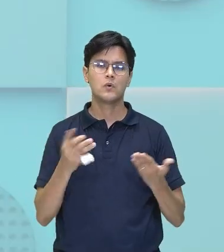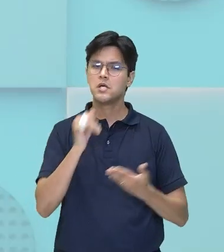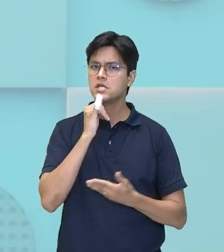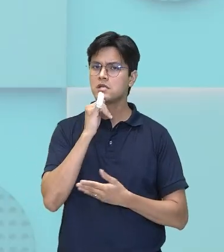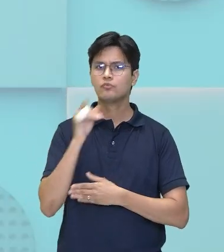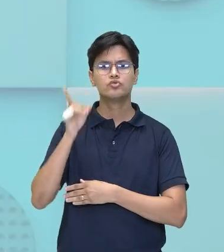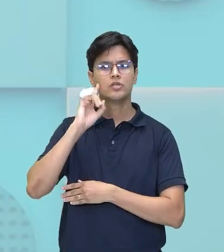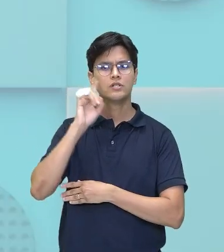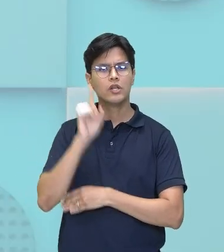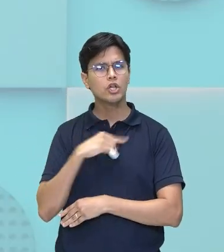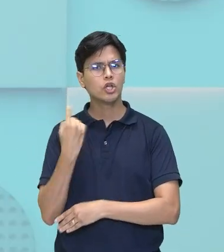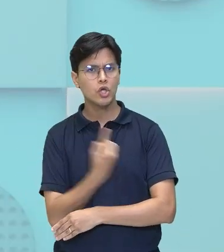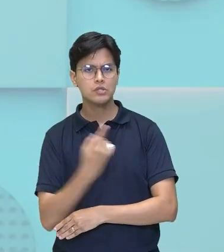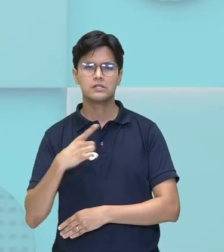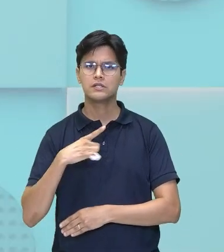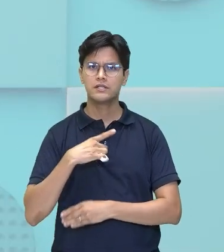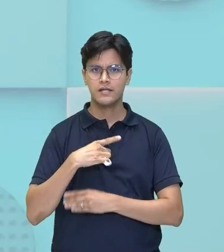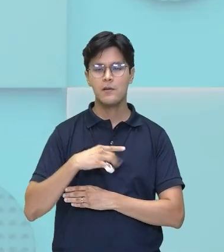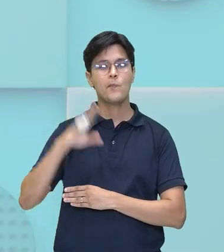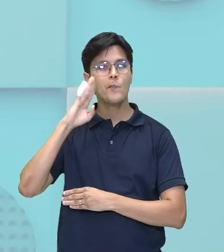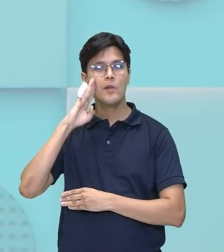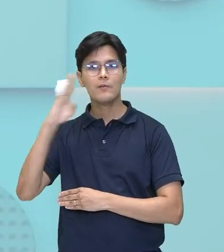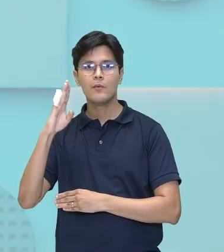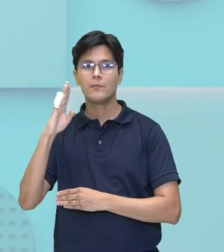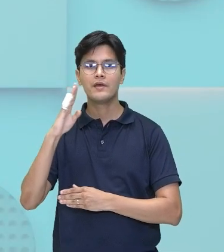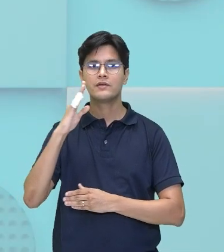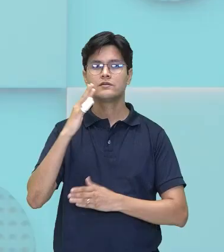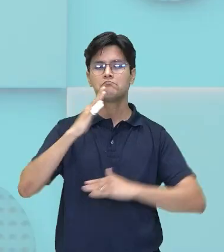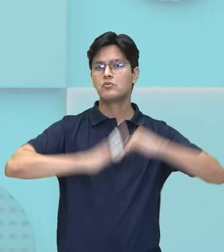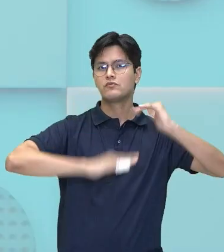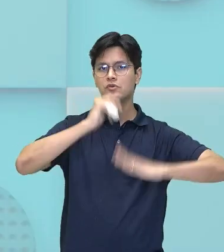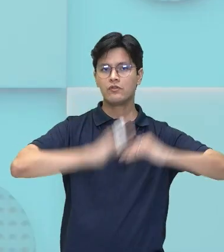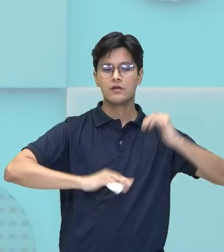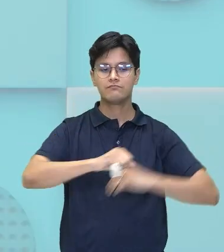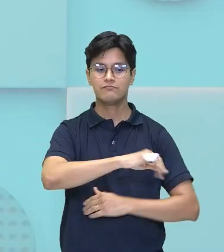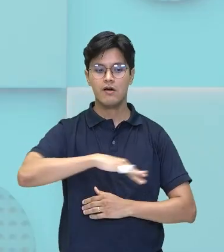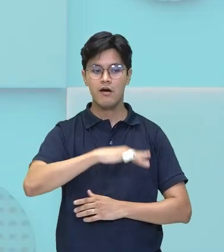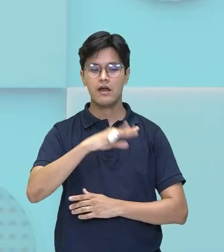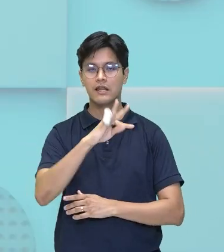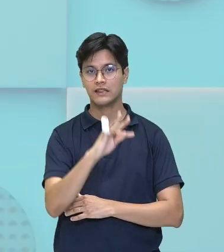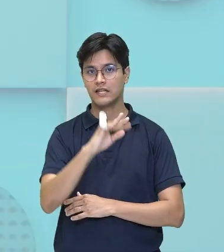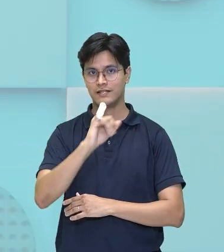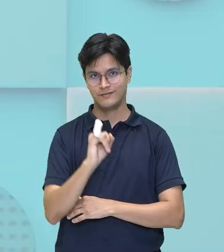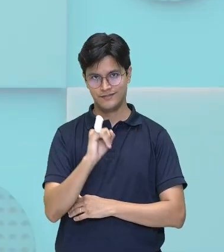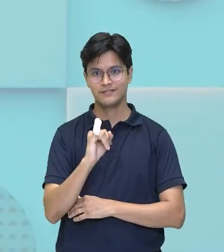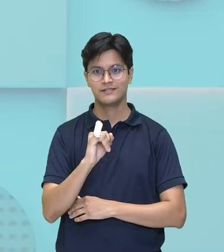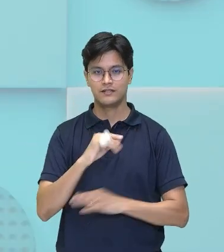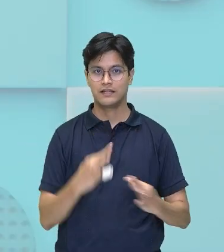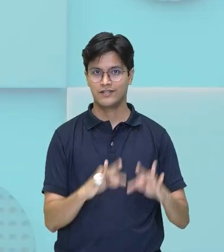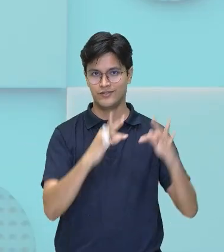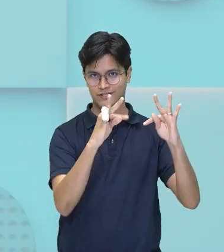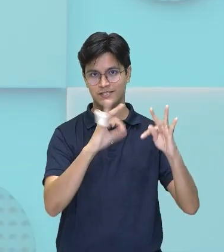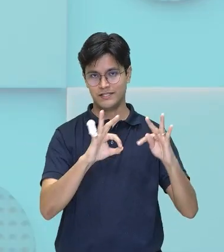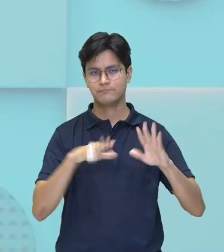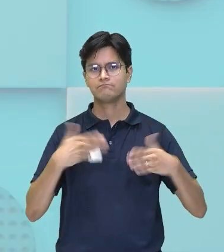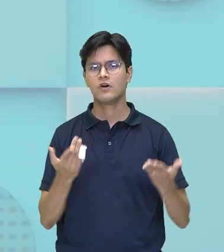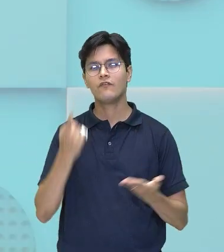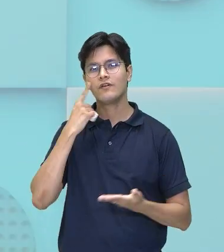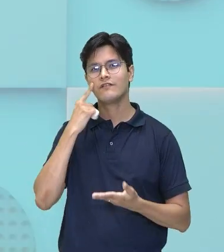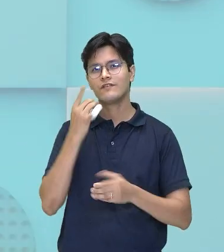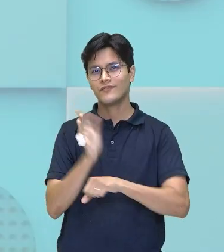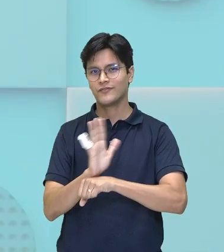tecnologia mesmo, com o pessoal do TI. Tá? Vamos verificar um vídeo onde tem o estrangeirismo no nosso dia a dia? Preste